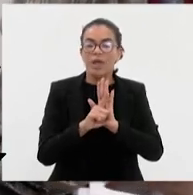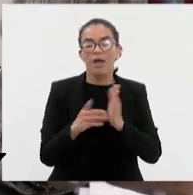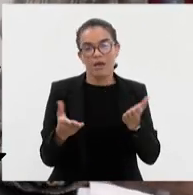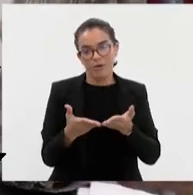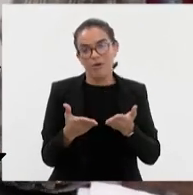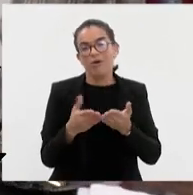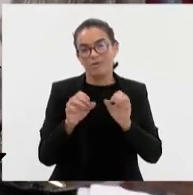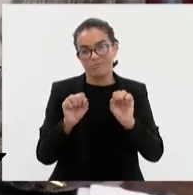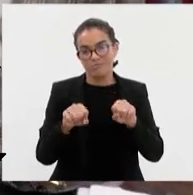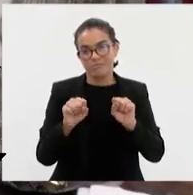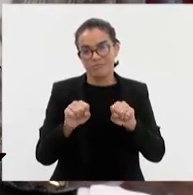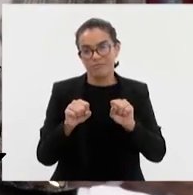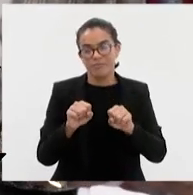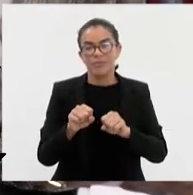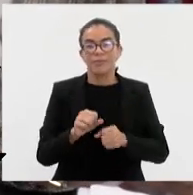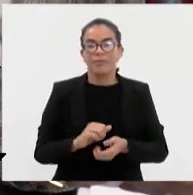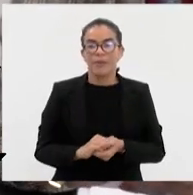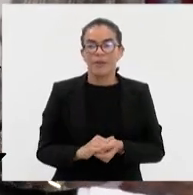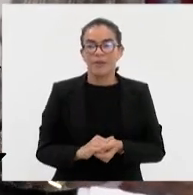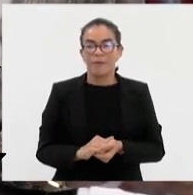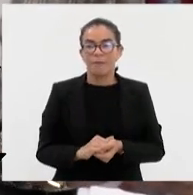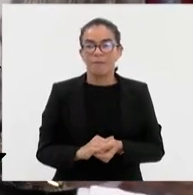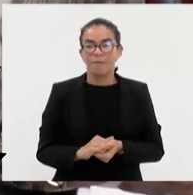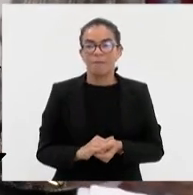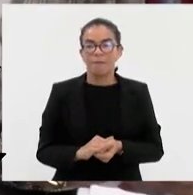sim, o projeto pelas